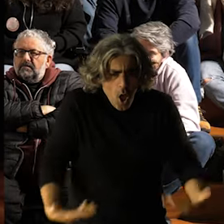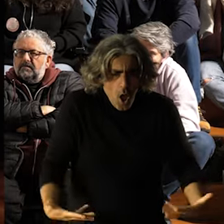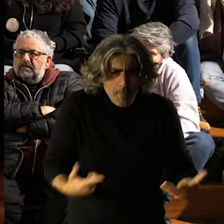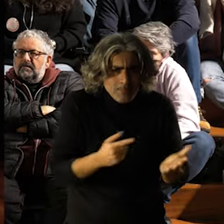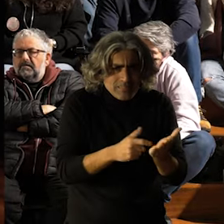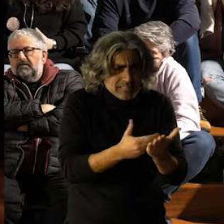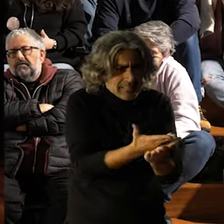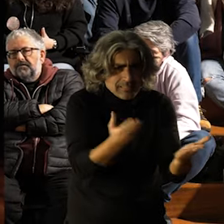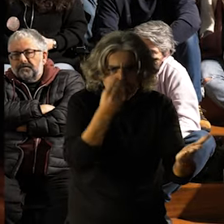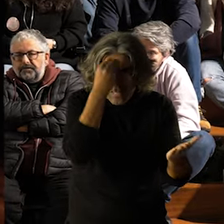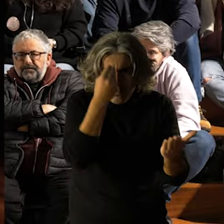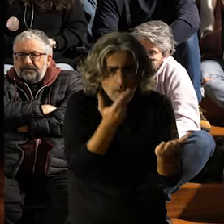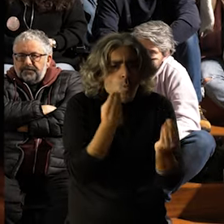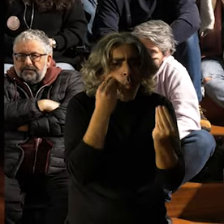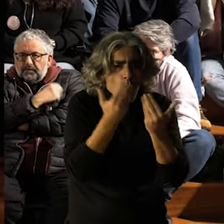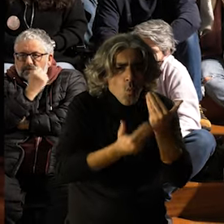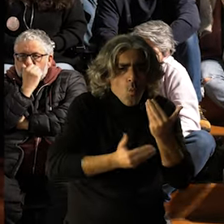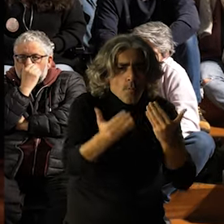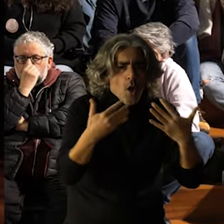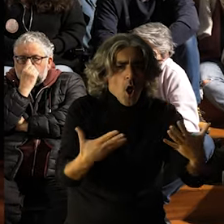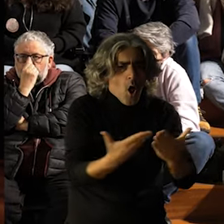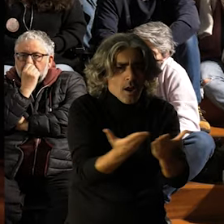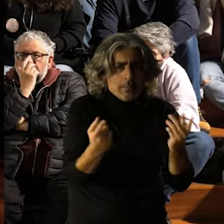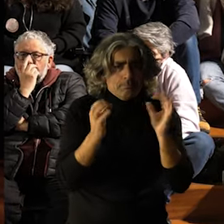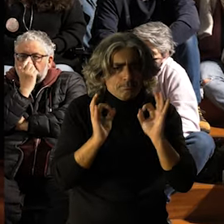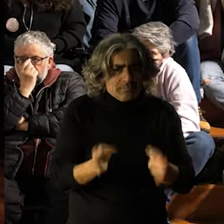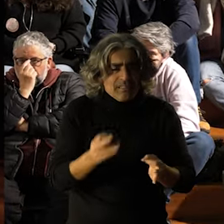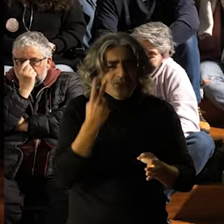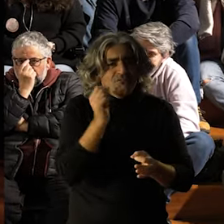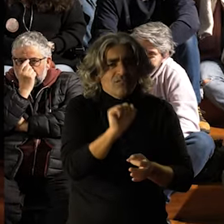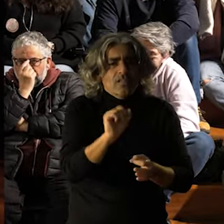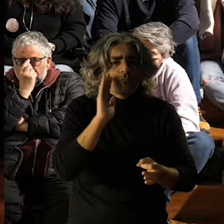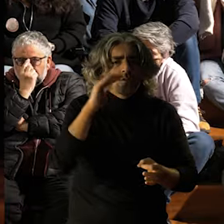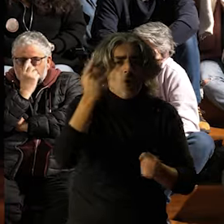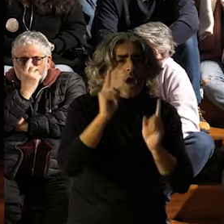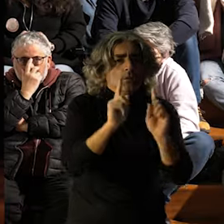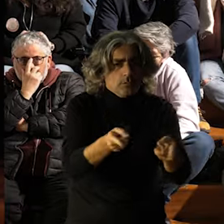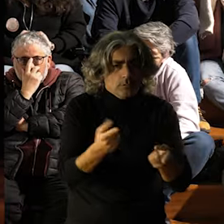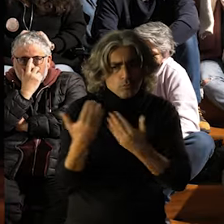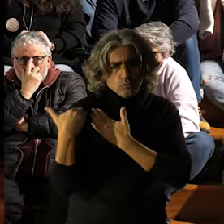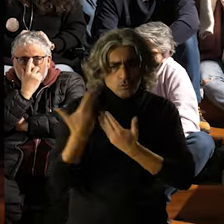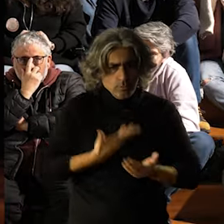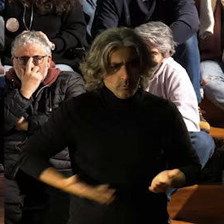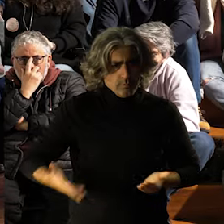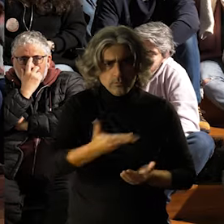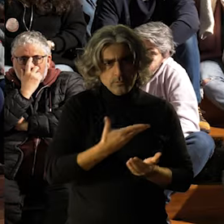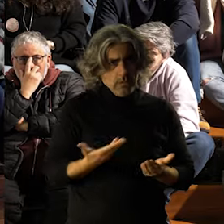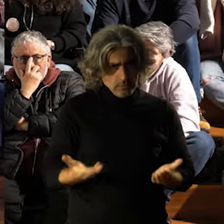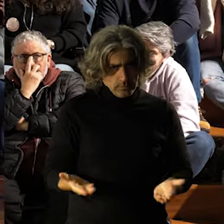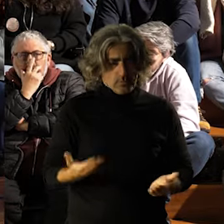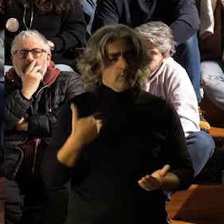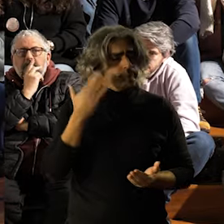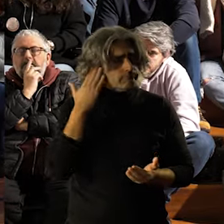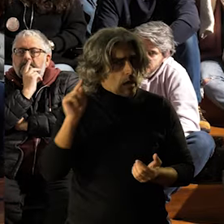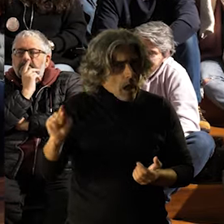como é que vai ser. A quem quer agora uma resposta para a sua vida e que é a nossa responsabilidade. Tenho